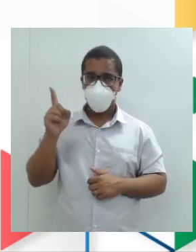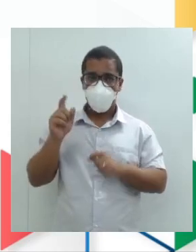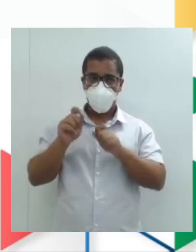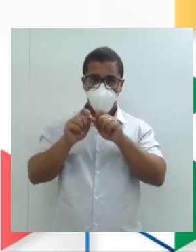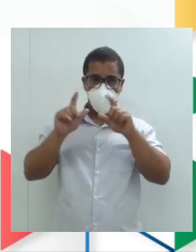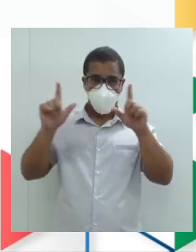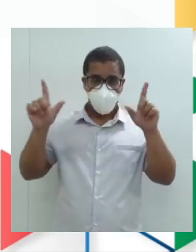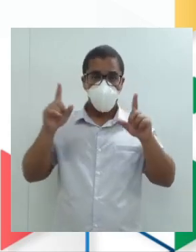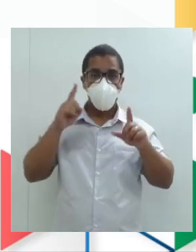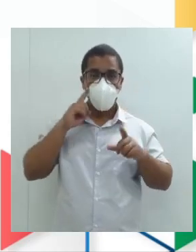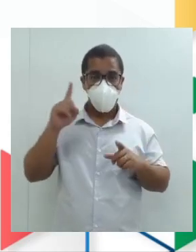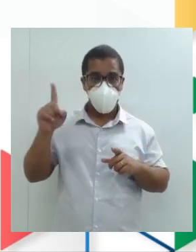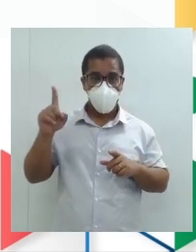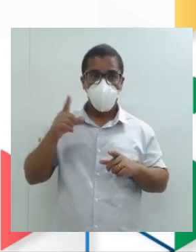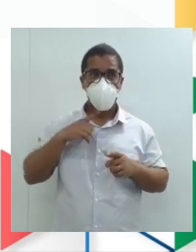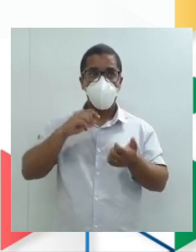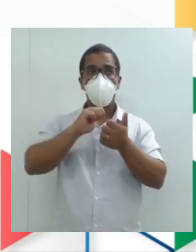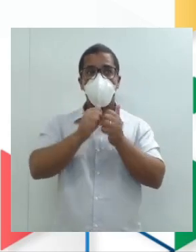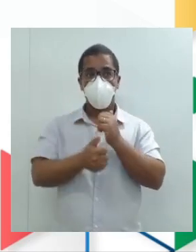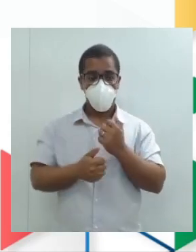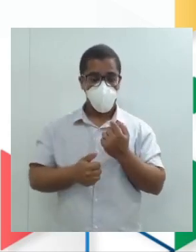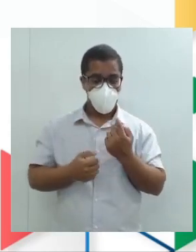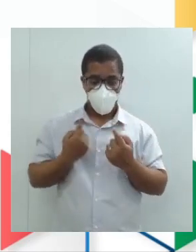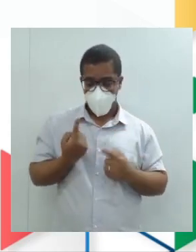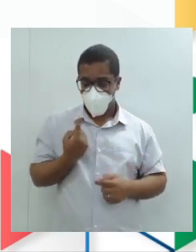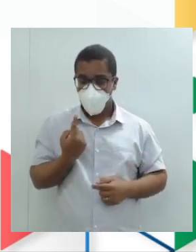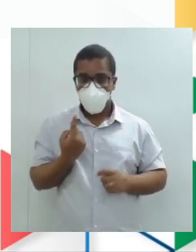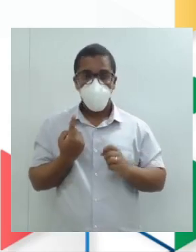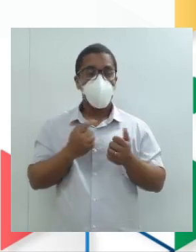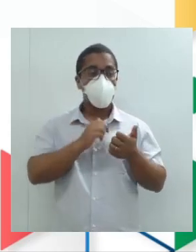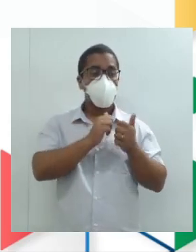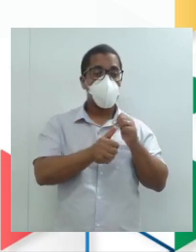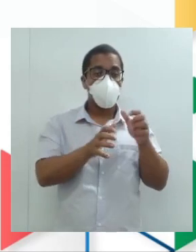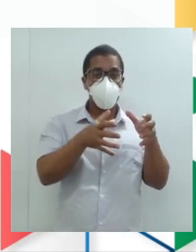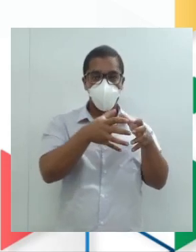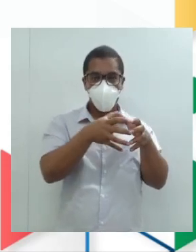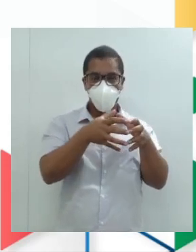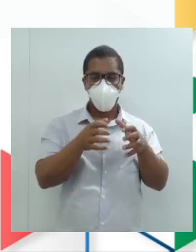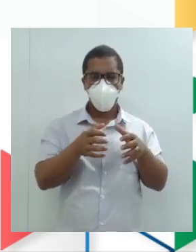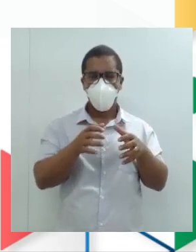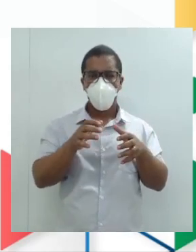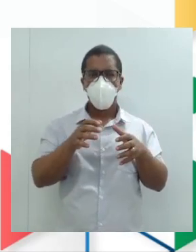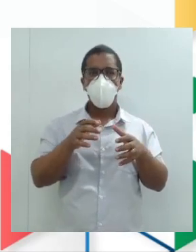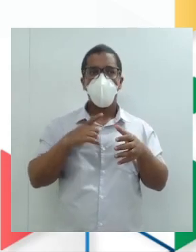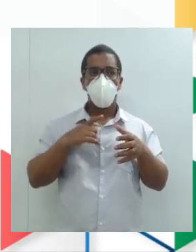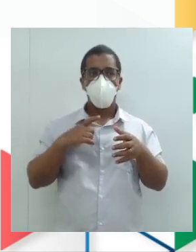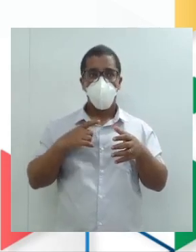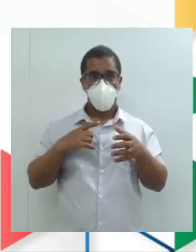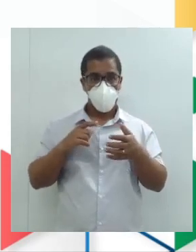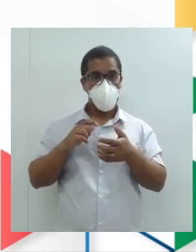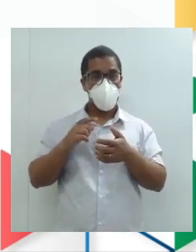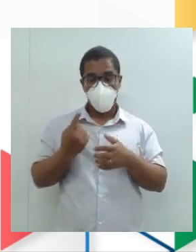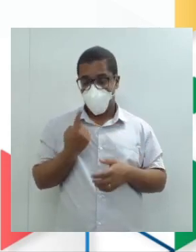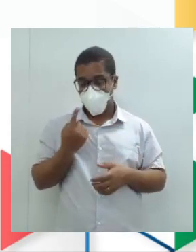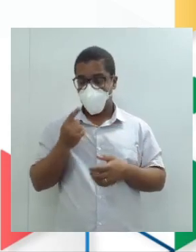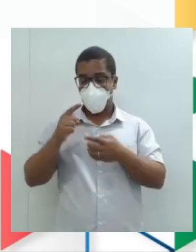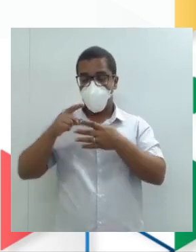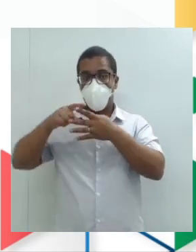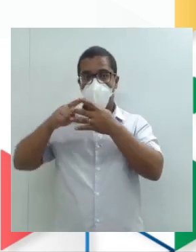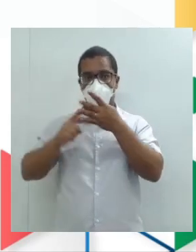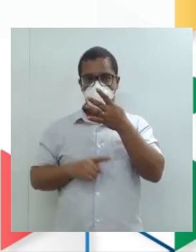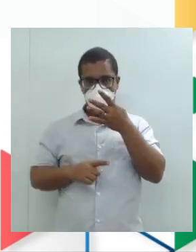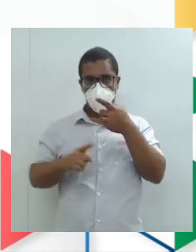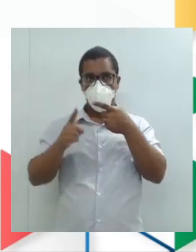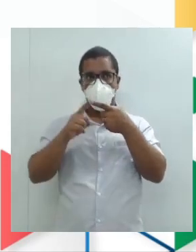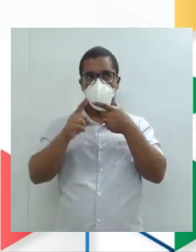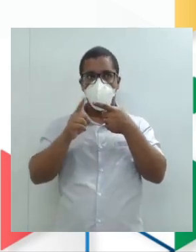aparecendo para vocês esportes individuais e esportes coletivos. São 4 tipos de esportes individuais: esportes